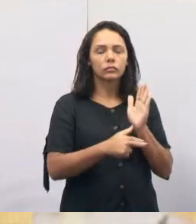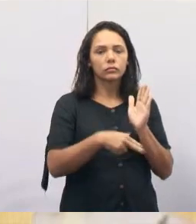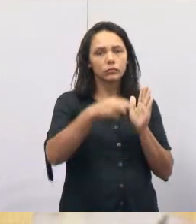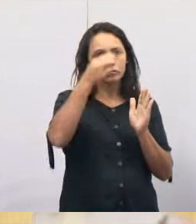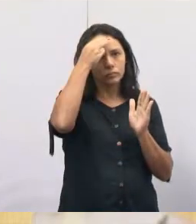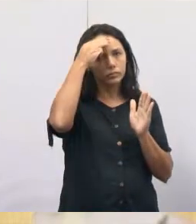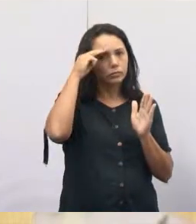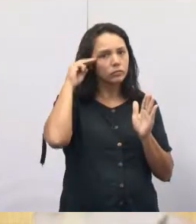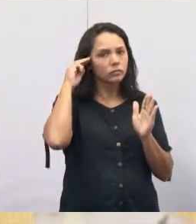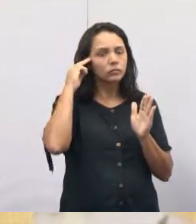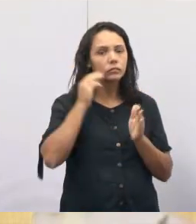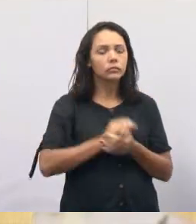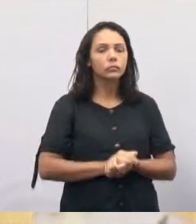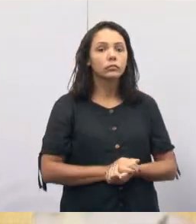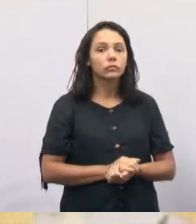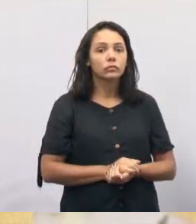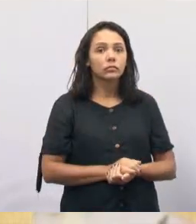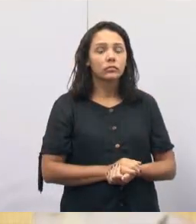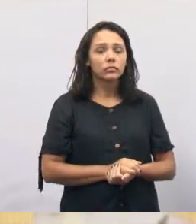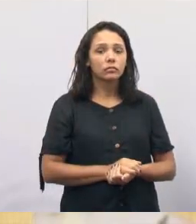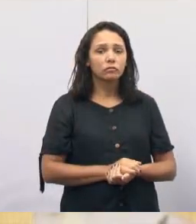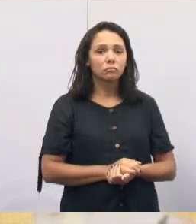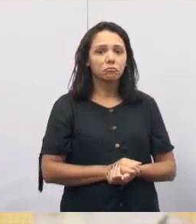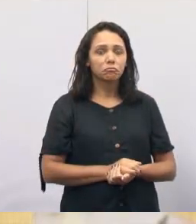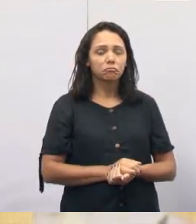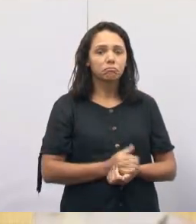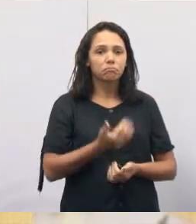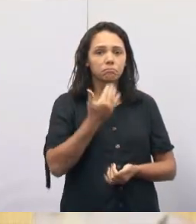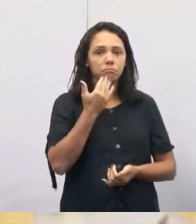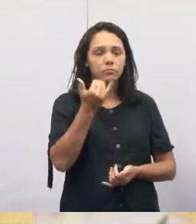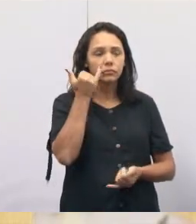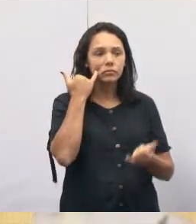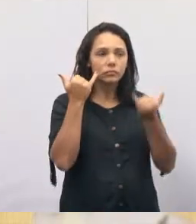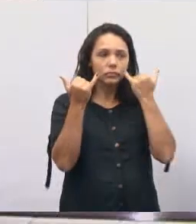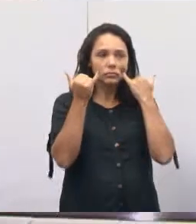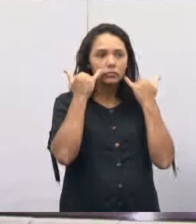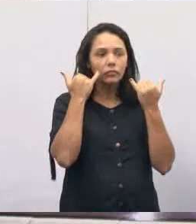presidente, não temos mais pedido de informação.